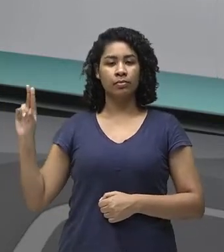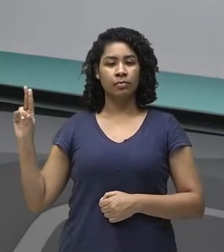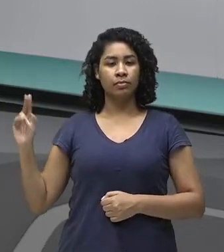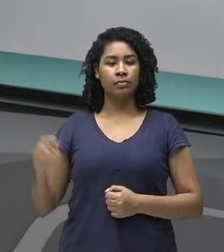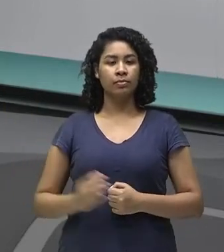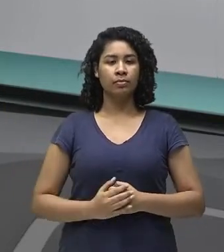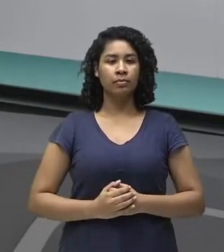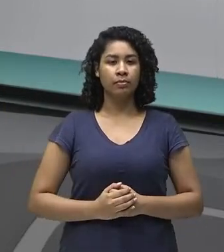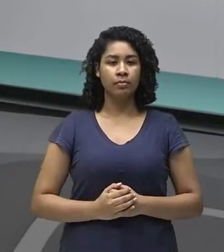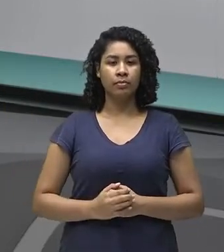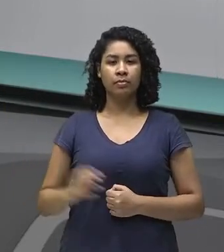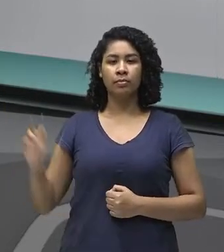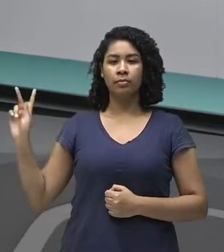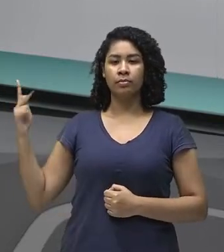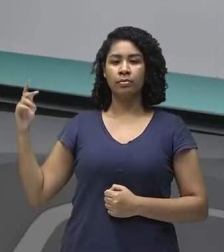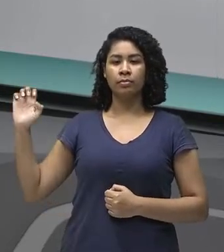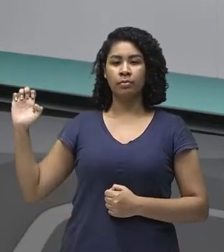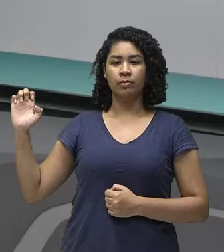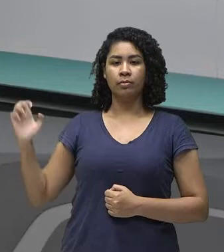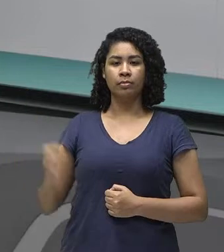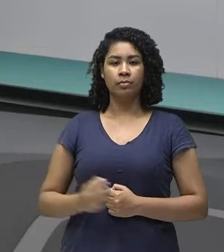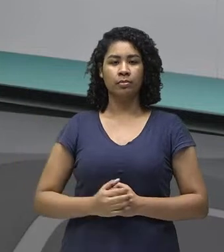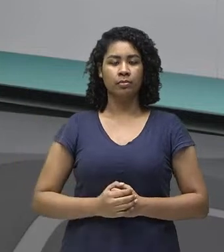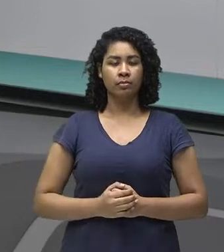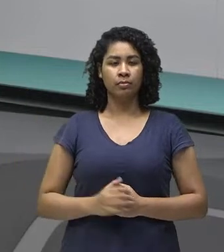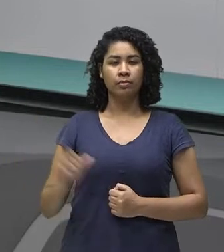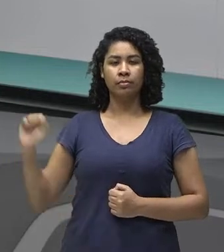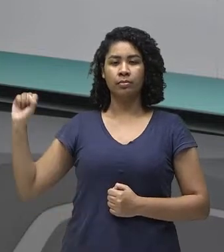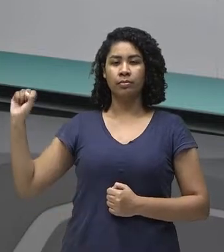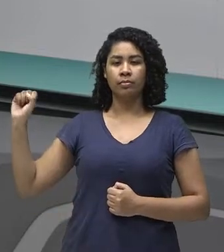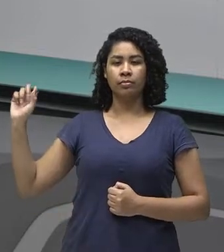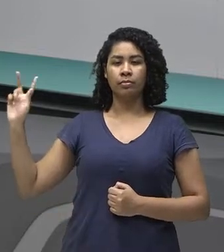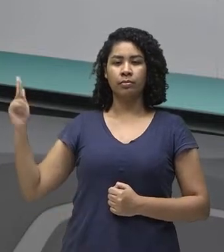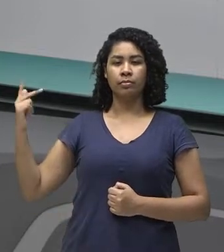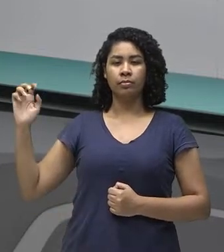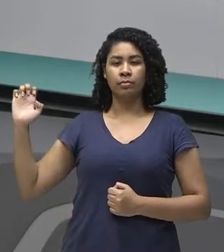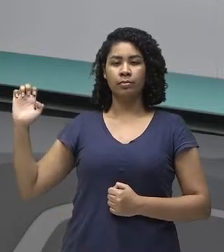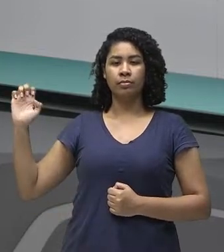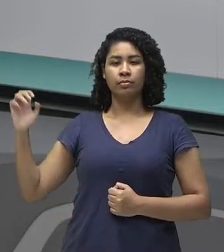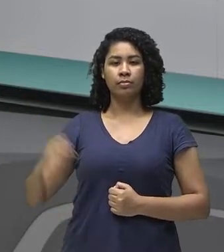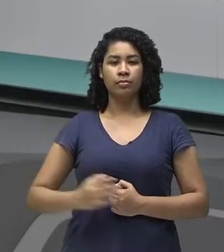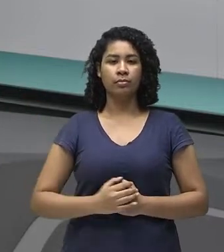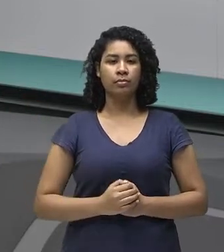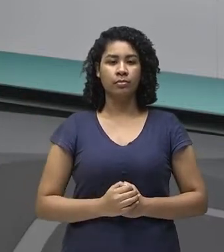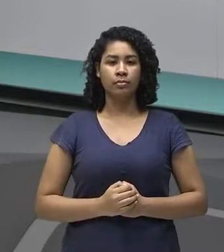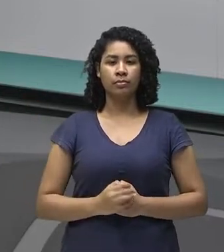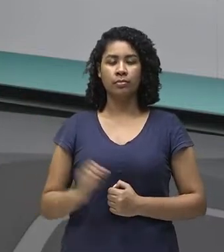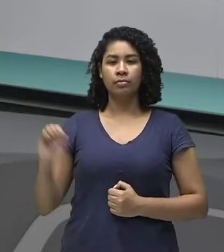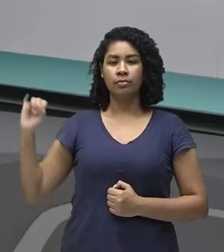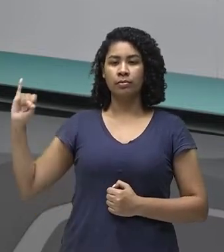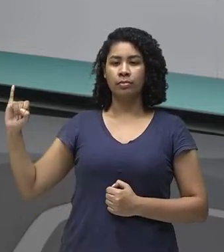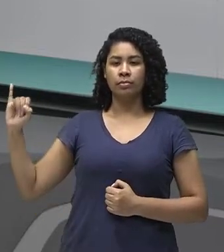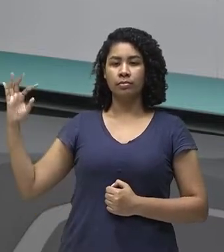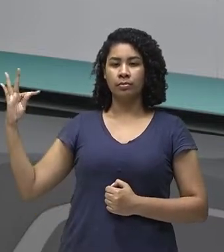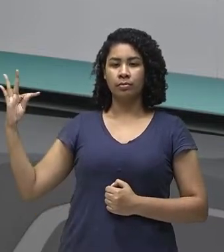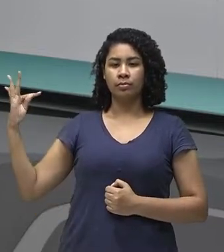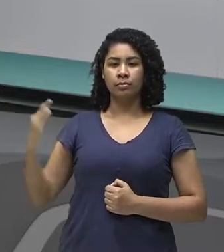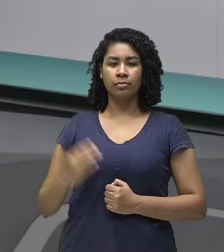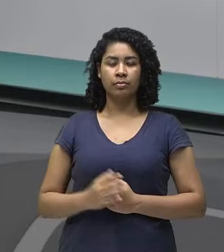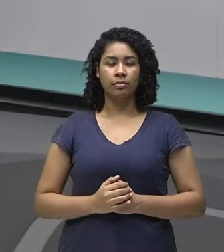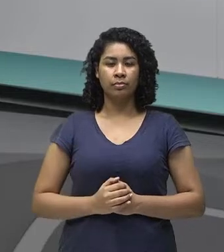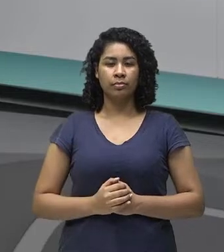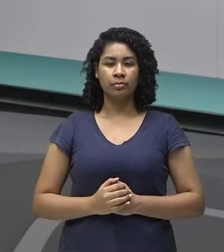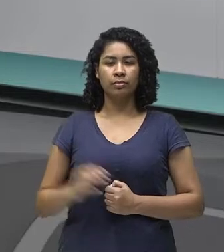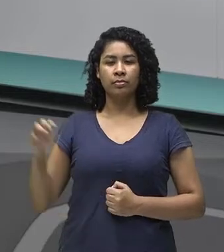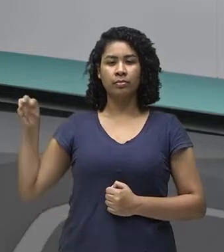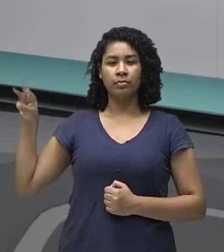he, she, it, we, and they, ok? Eu